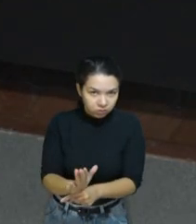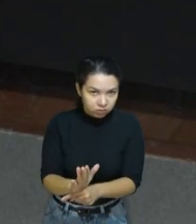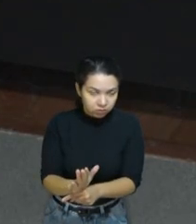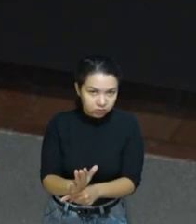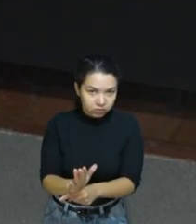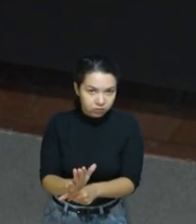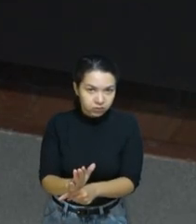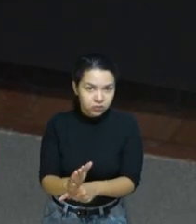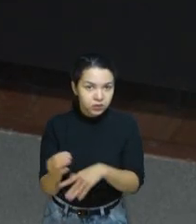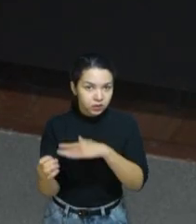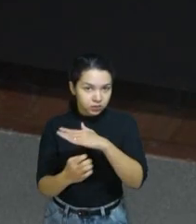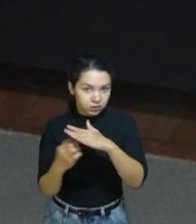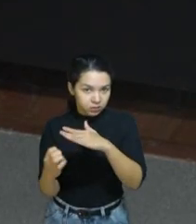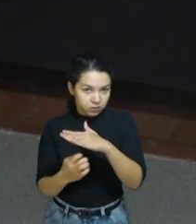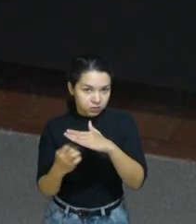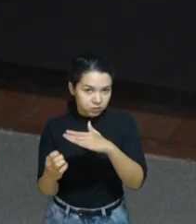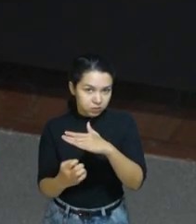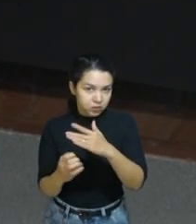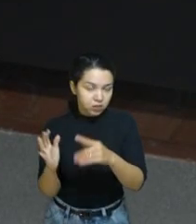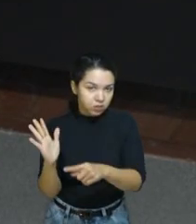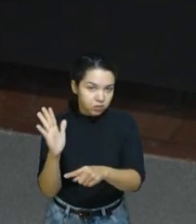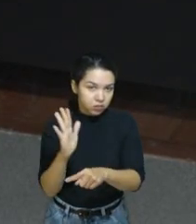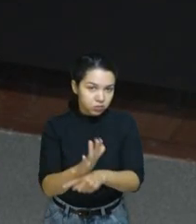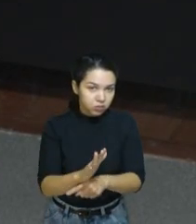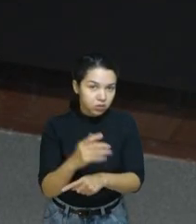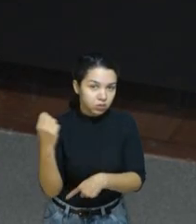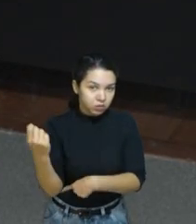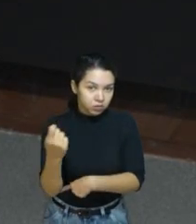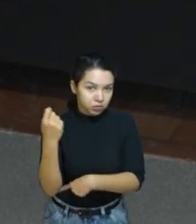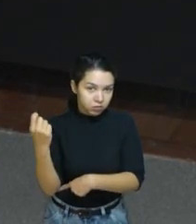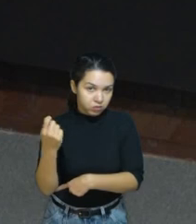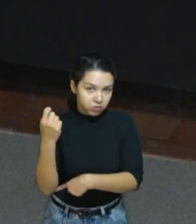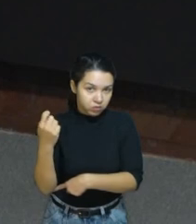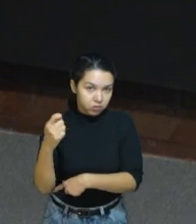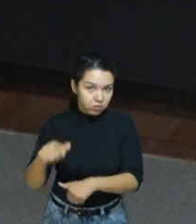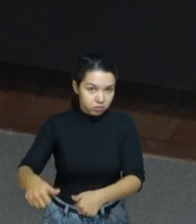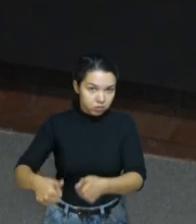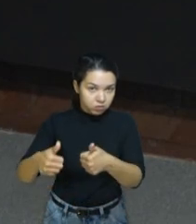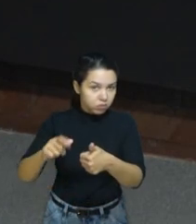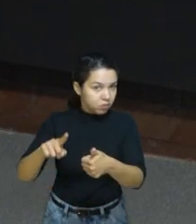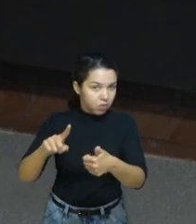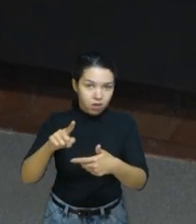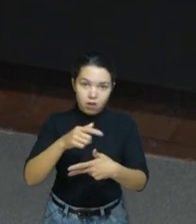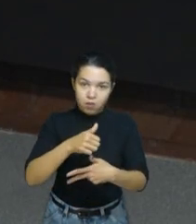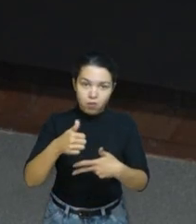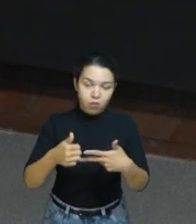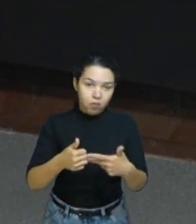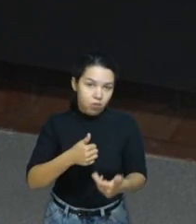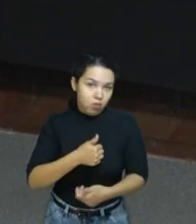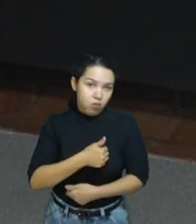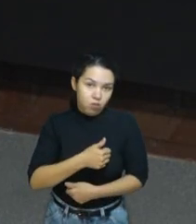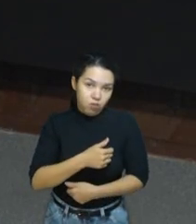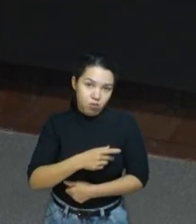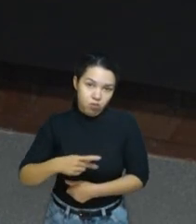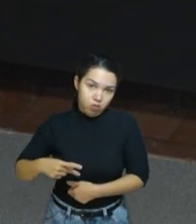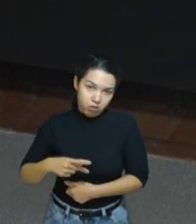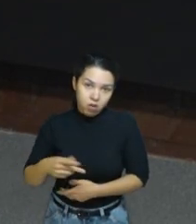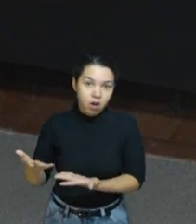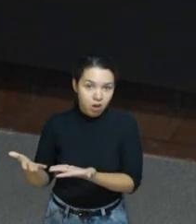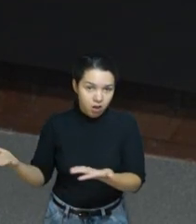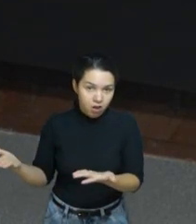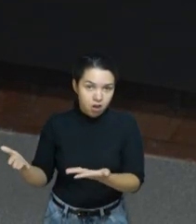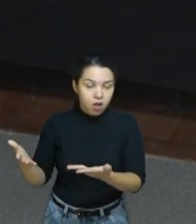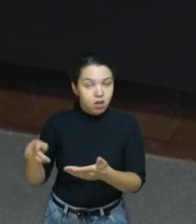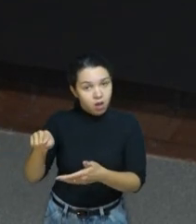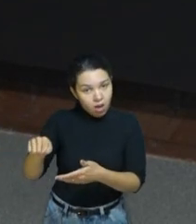que vão investir na reconstrução do Rio Grande do Sul? Não, é o poder público, certo? Mas elas que